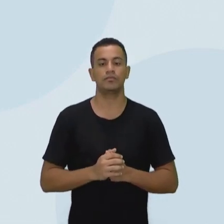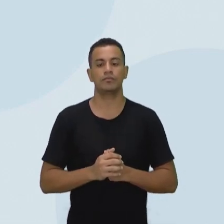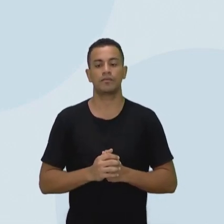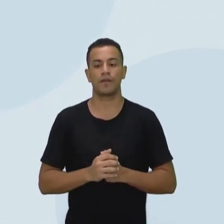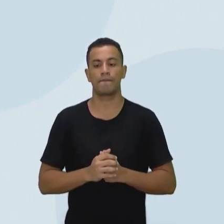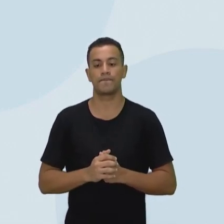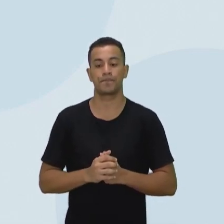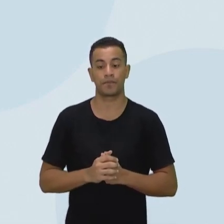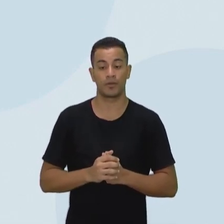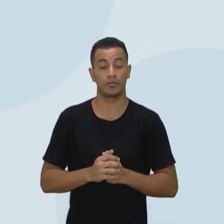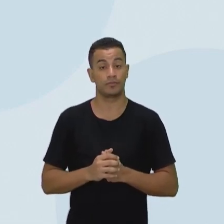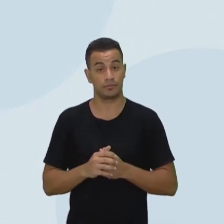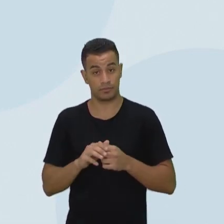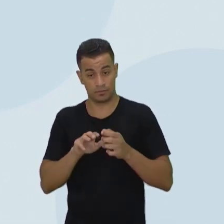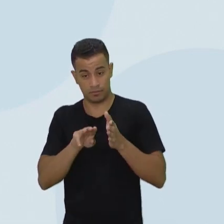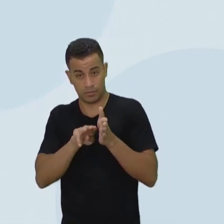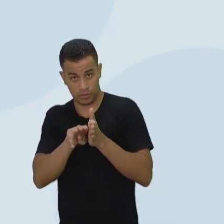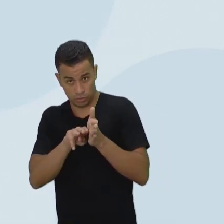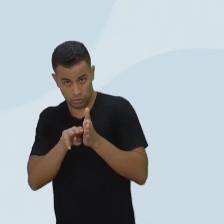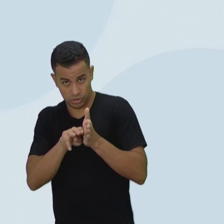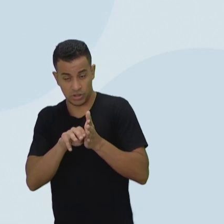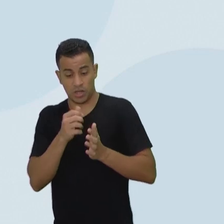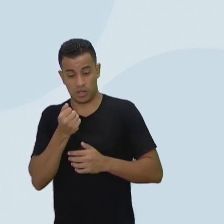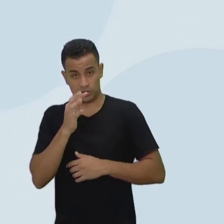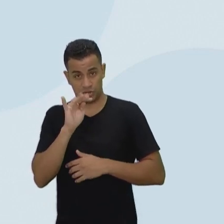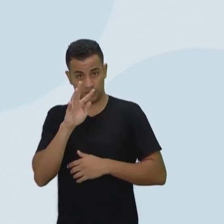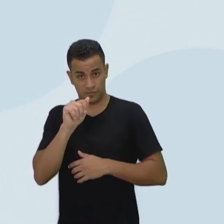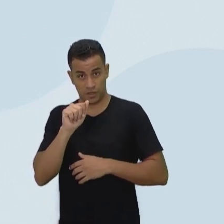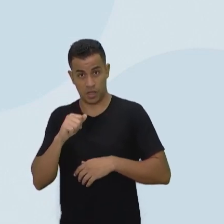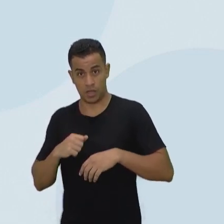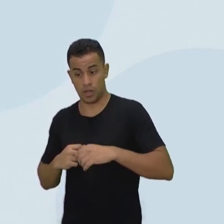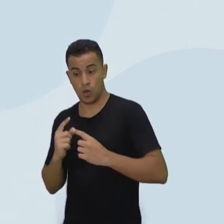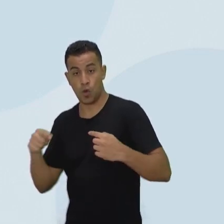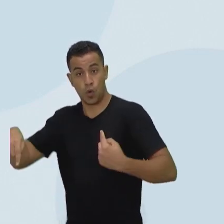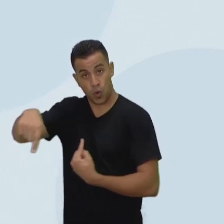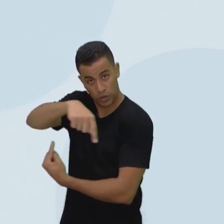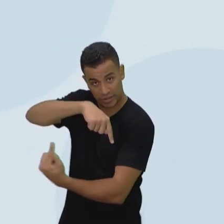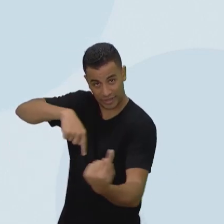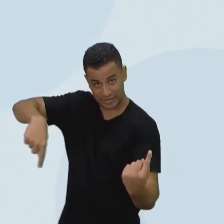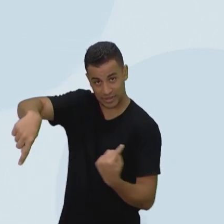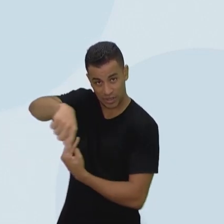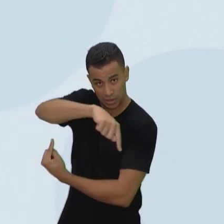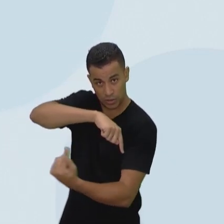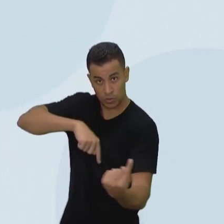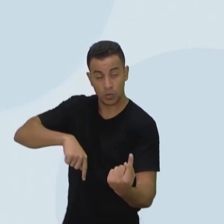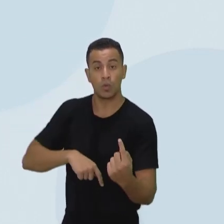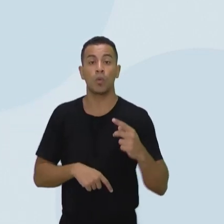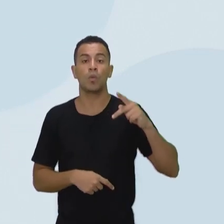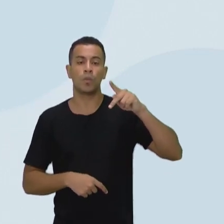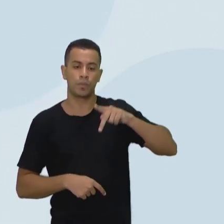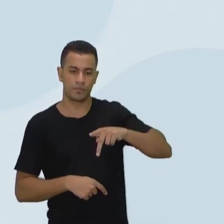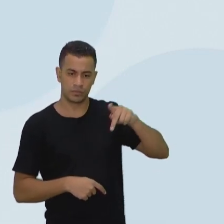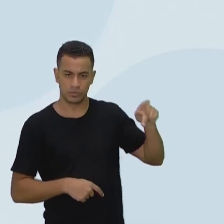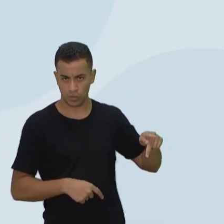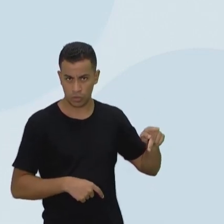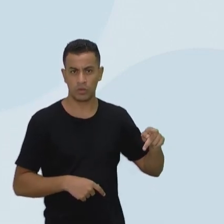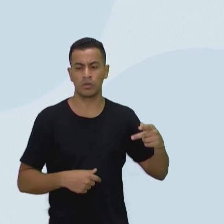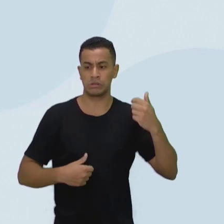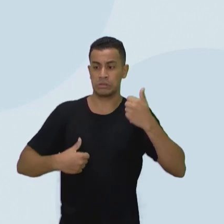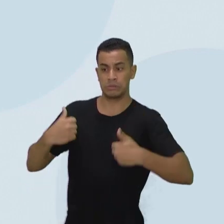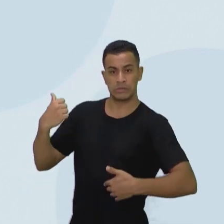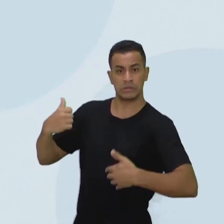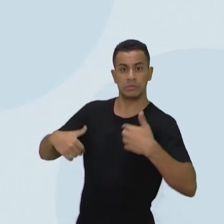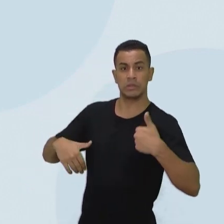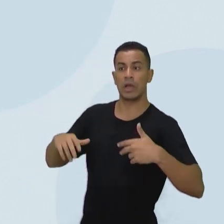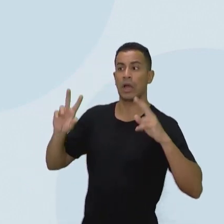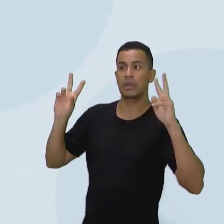Na metodologia ativa rotação por estação, o professor aborda essa temática em todas as rotações. Então, o professor sempre, não